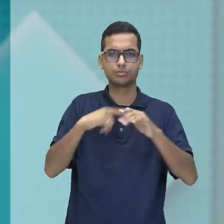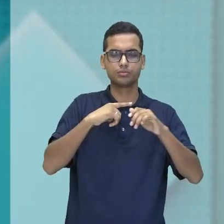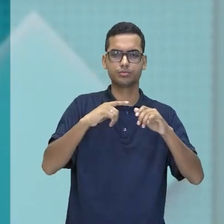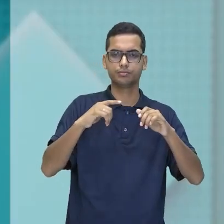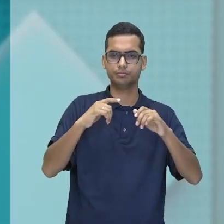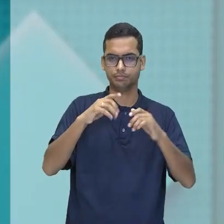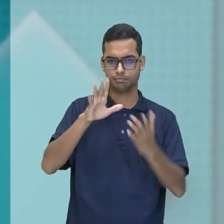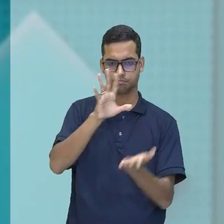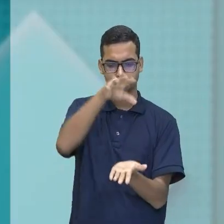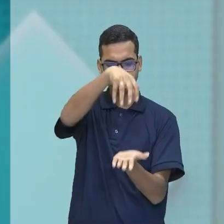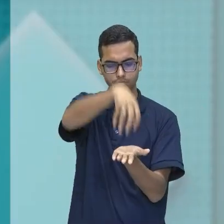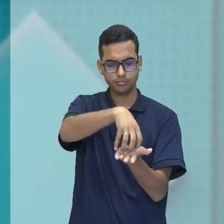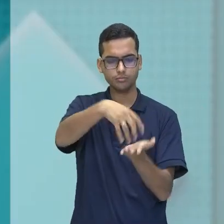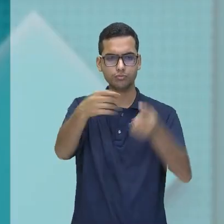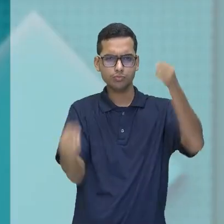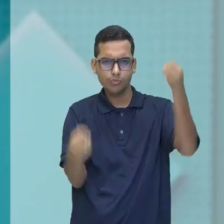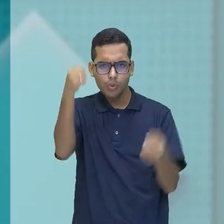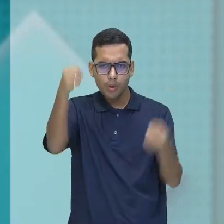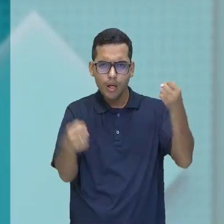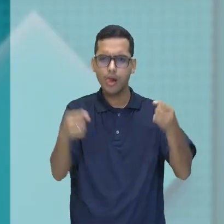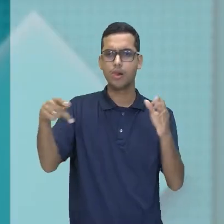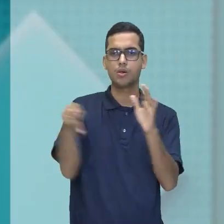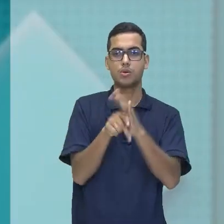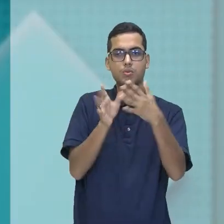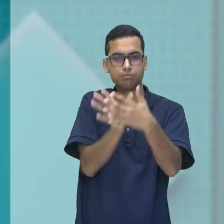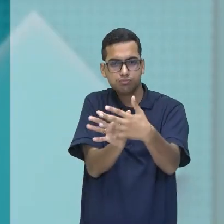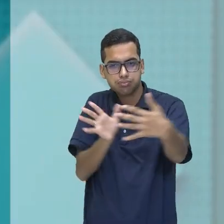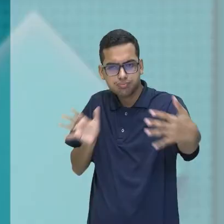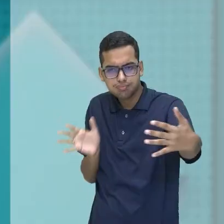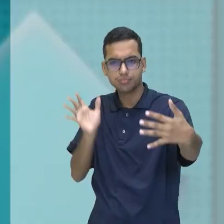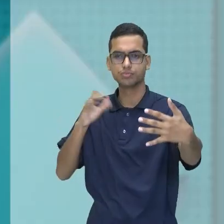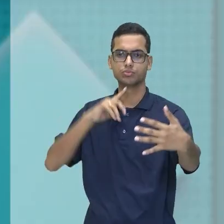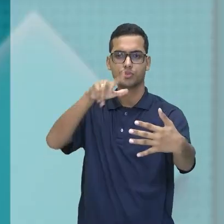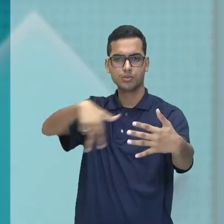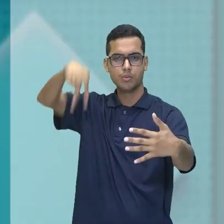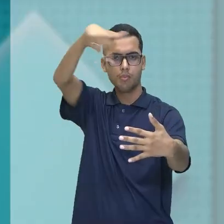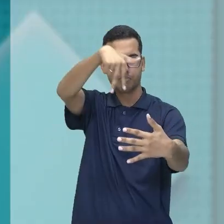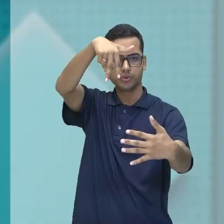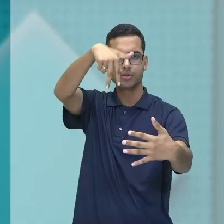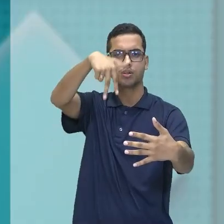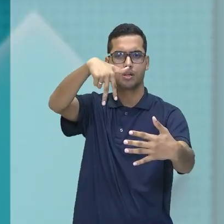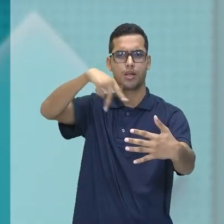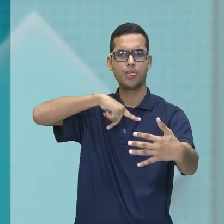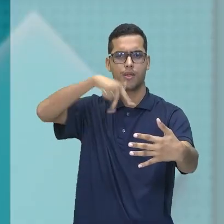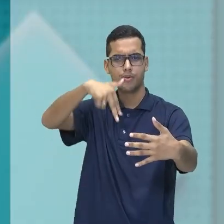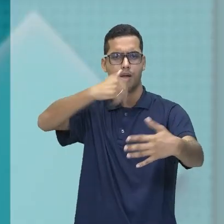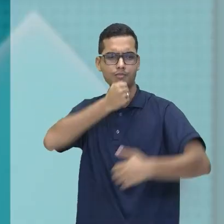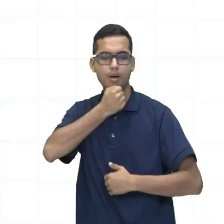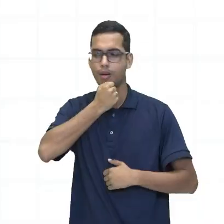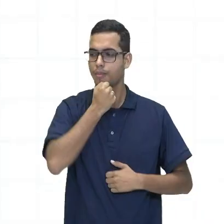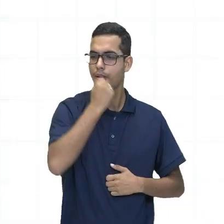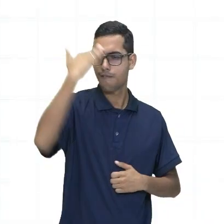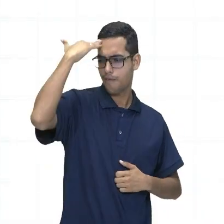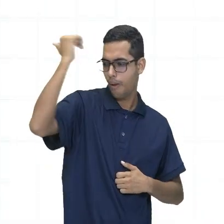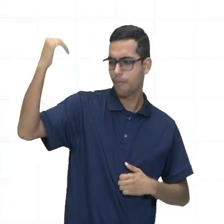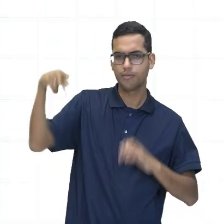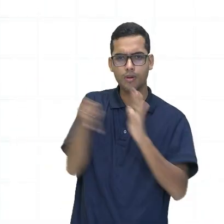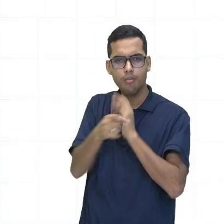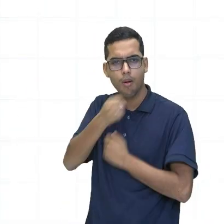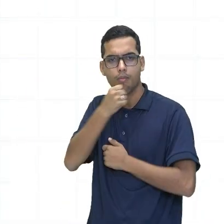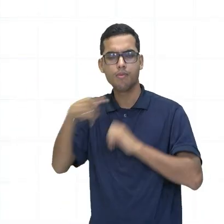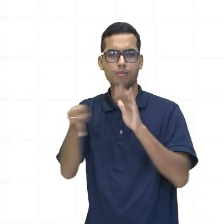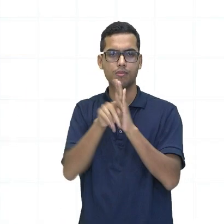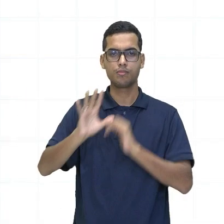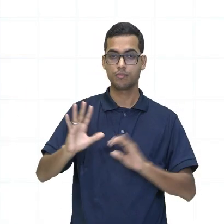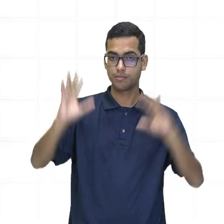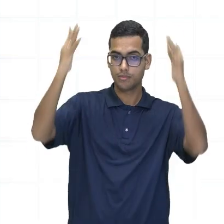apresentados artistas, cantores famosos. Vamos continuar também lá no Nordeste, vamos falar na Bahia.